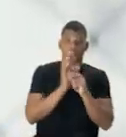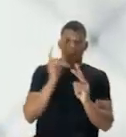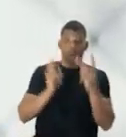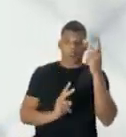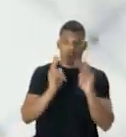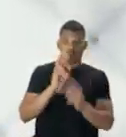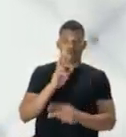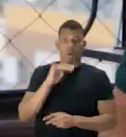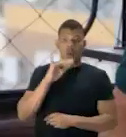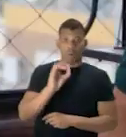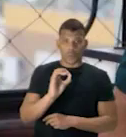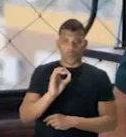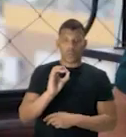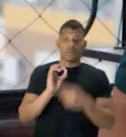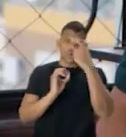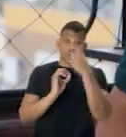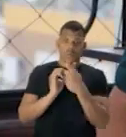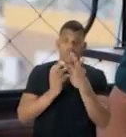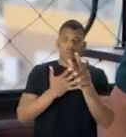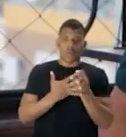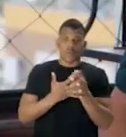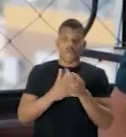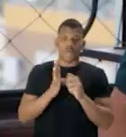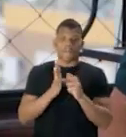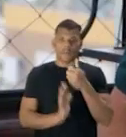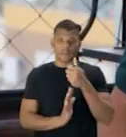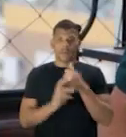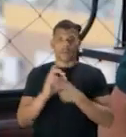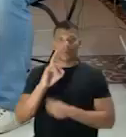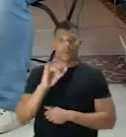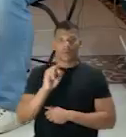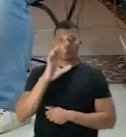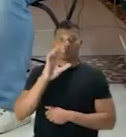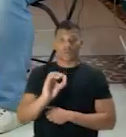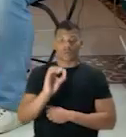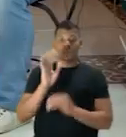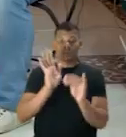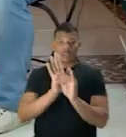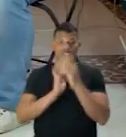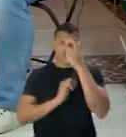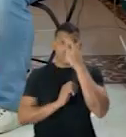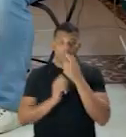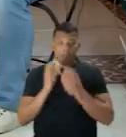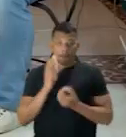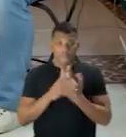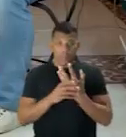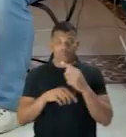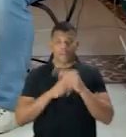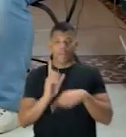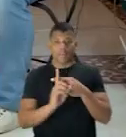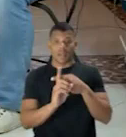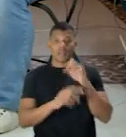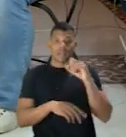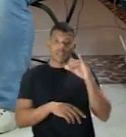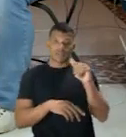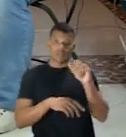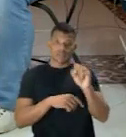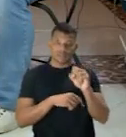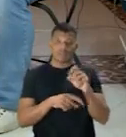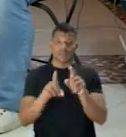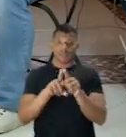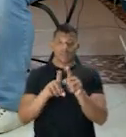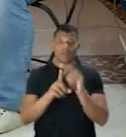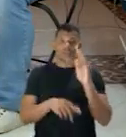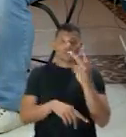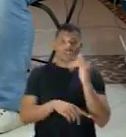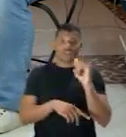Rio. E eu gravei no meu primeiro disco, Identidade, que é uma produção minha, do Simas, do Afonso